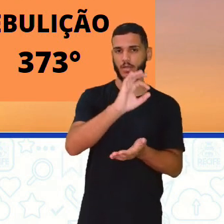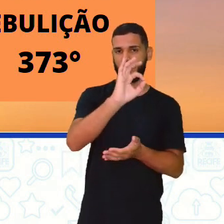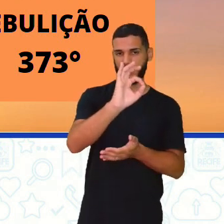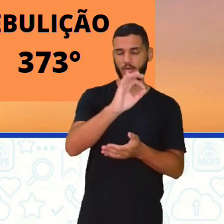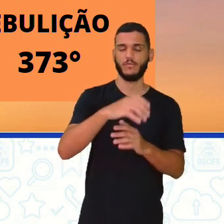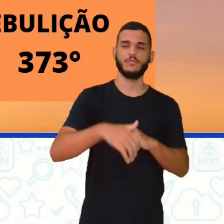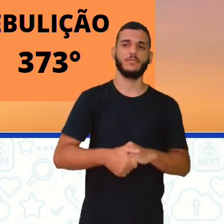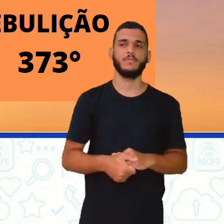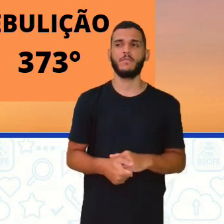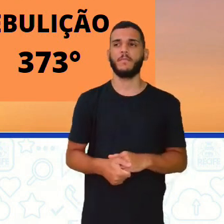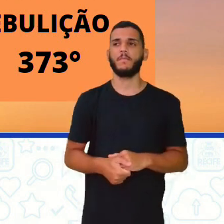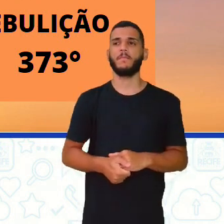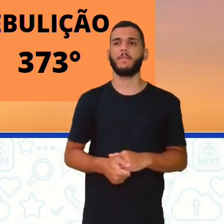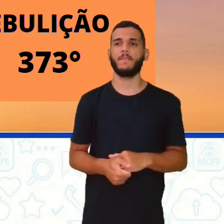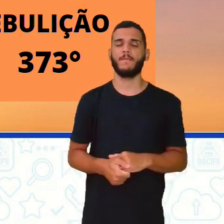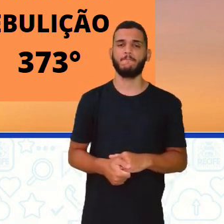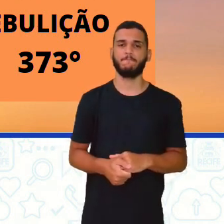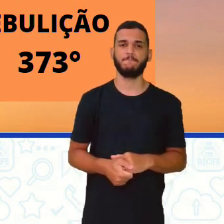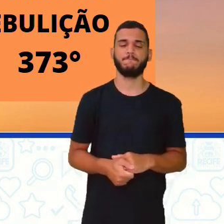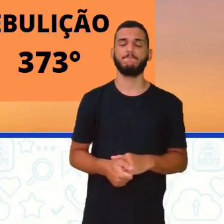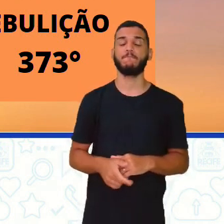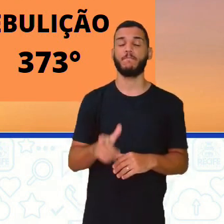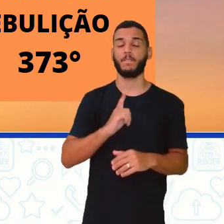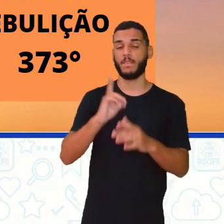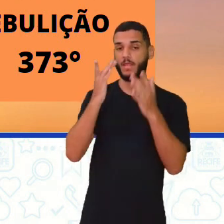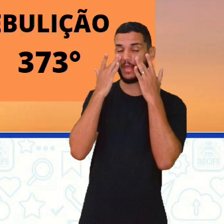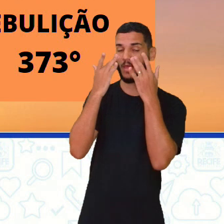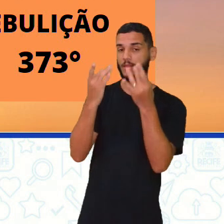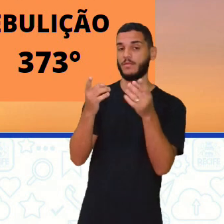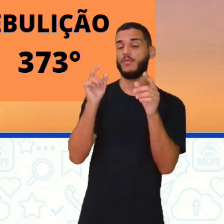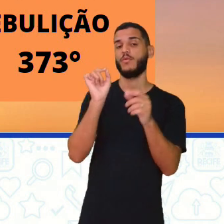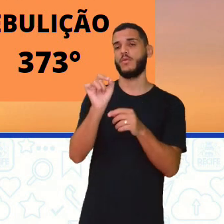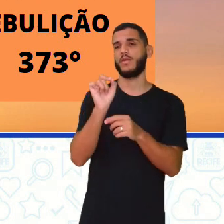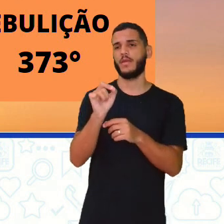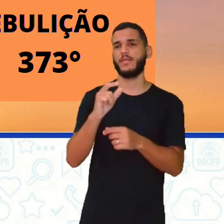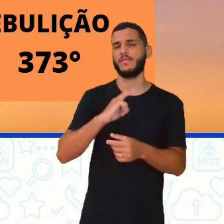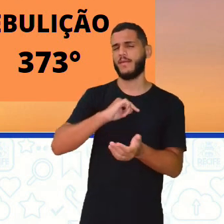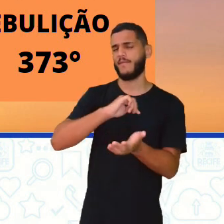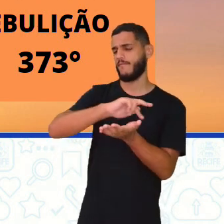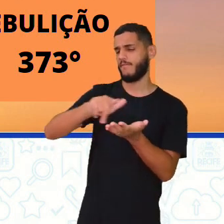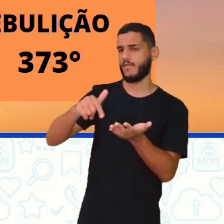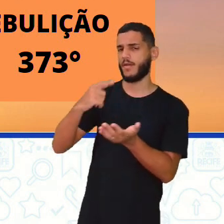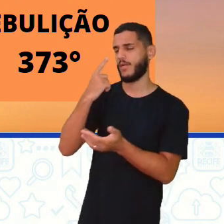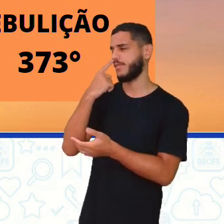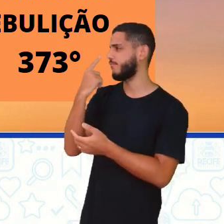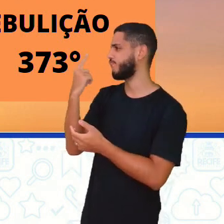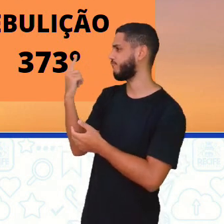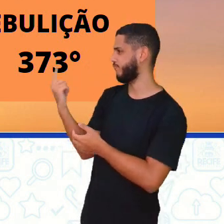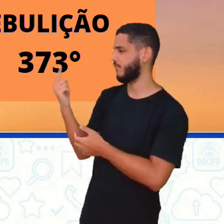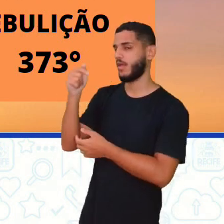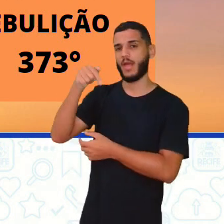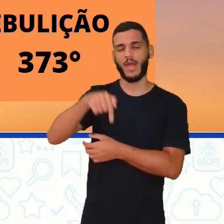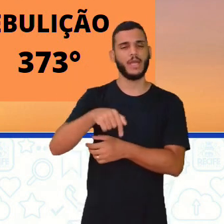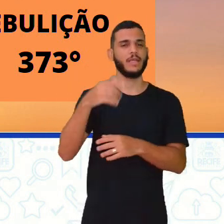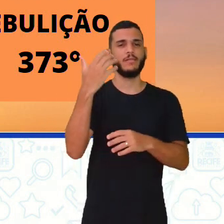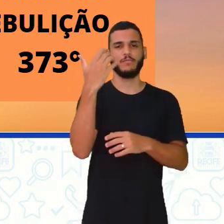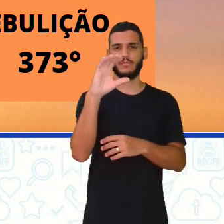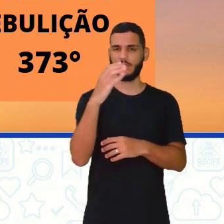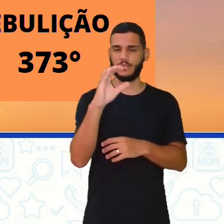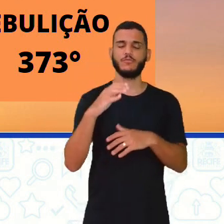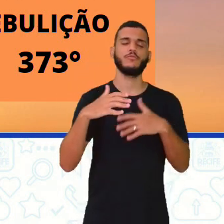estado, em relação aí, e eu estou chamando a atenção mais, embora coloquei os outros, mas chamando mais a atenção